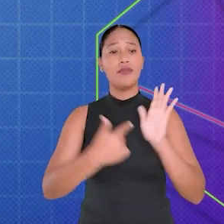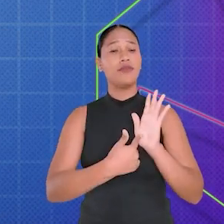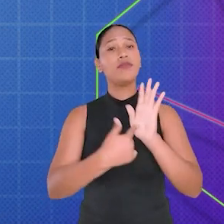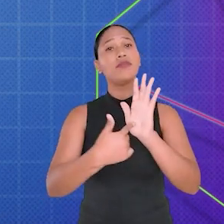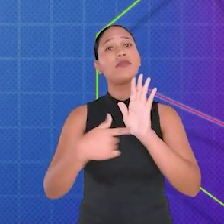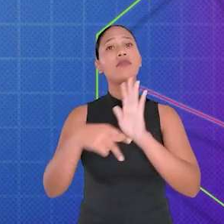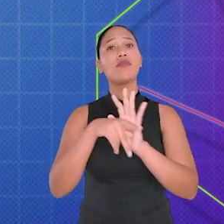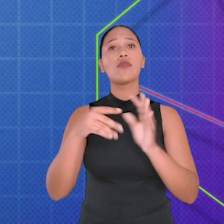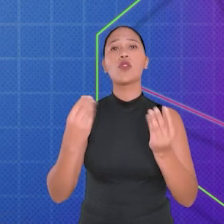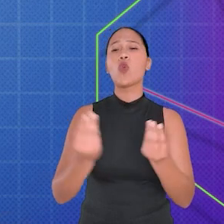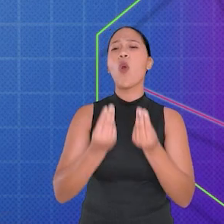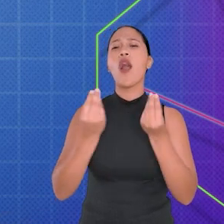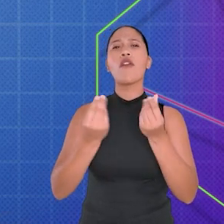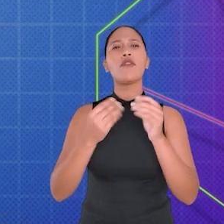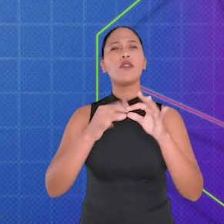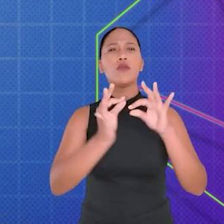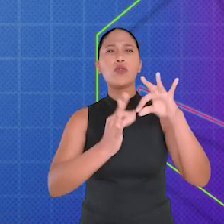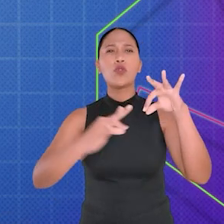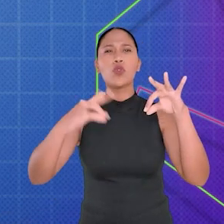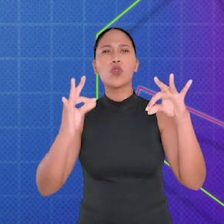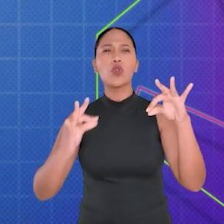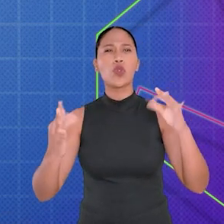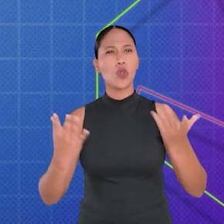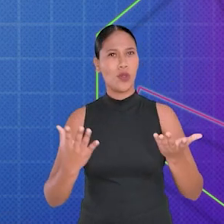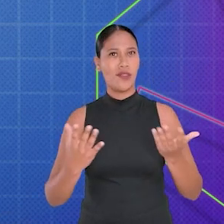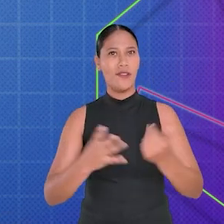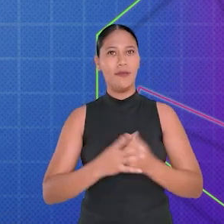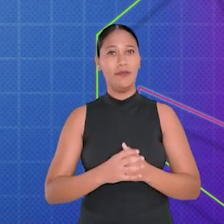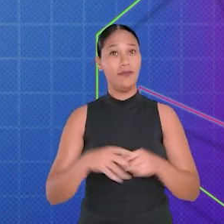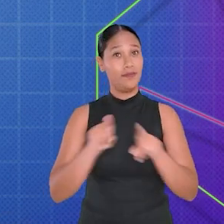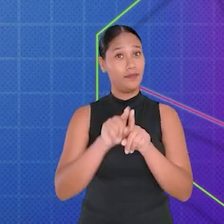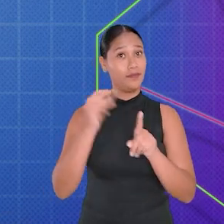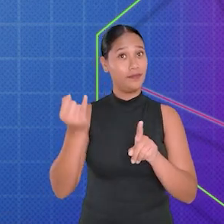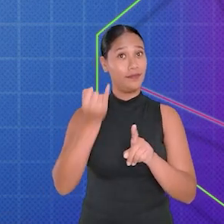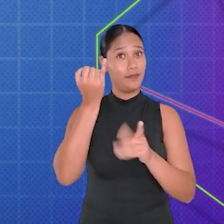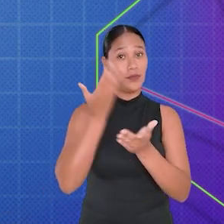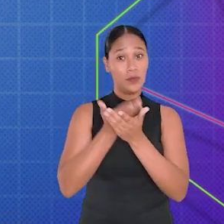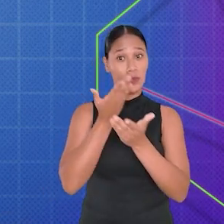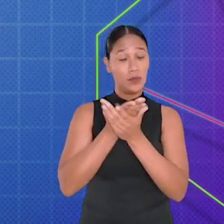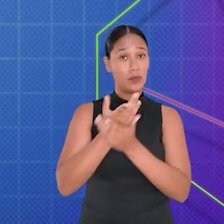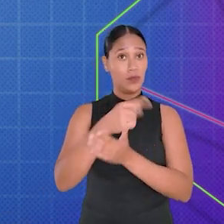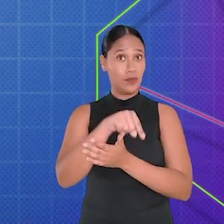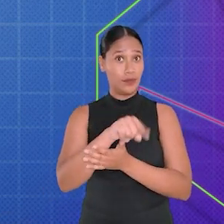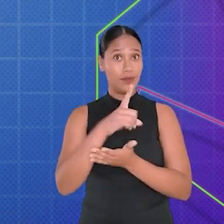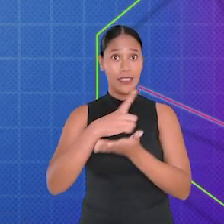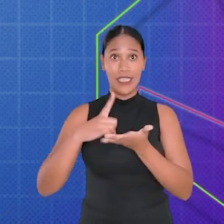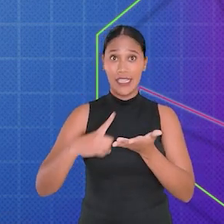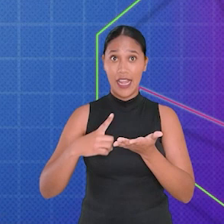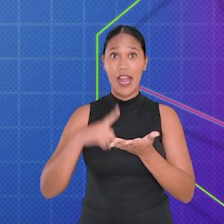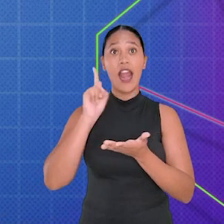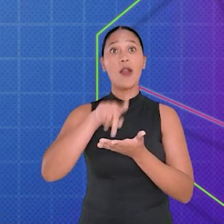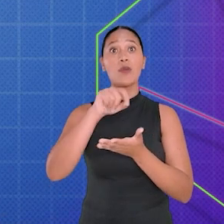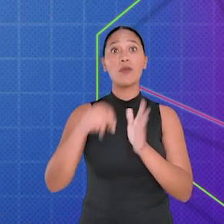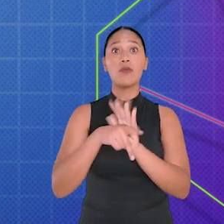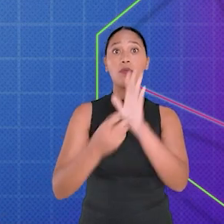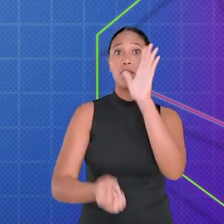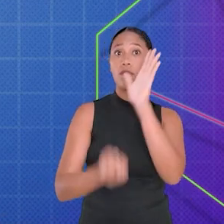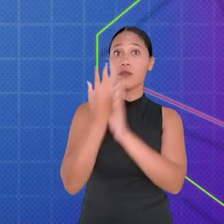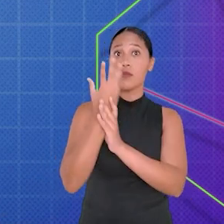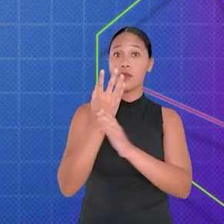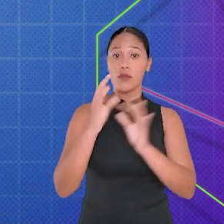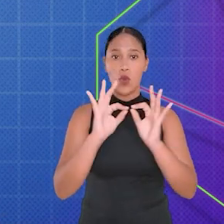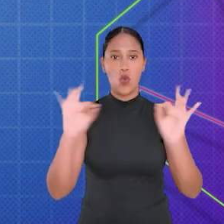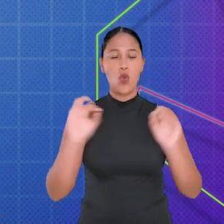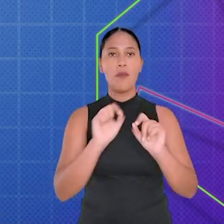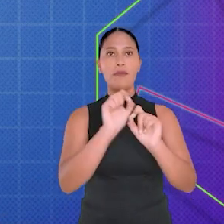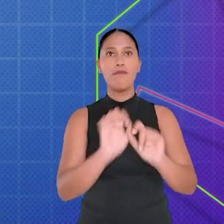um personagem delicado e gentil pode ser representado por formas suaves e curvilíneas. Outro aspecto importante do estudo de formas do design